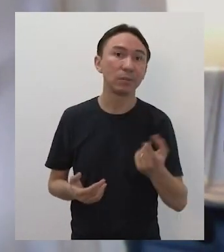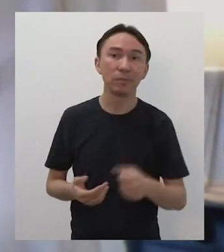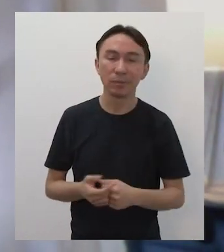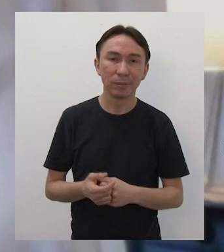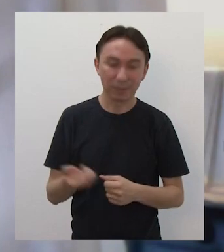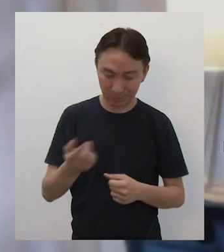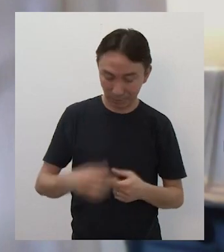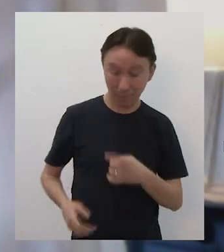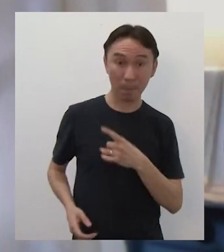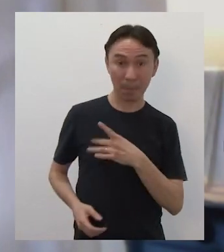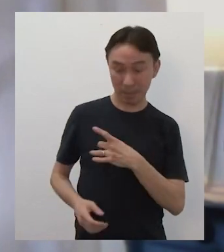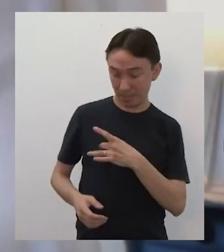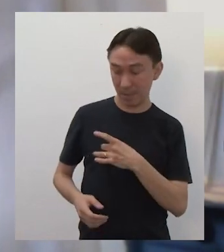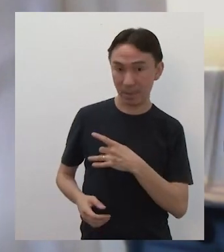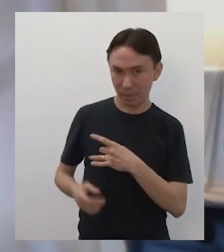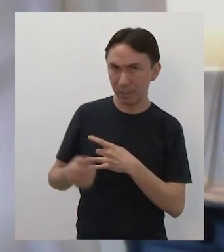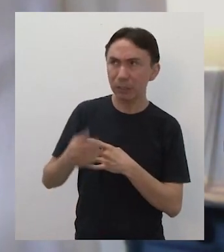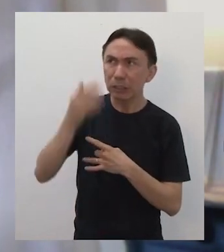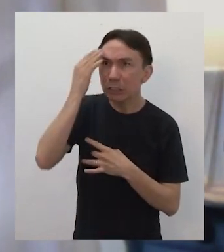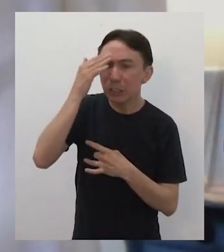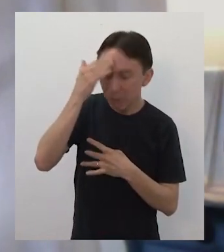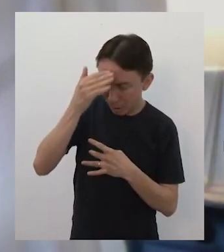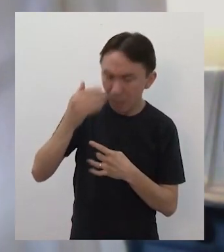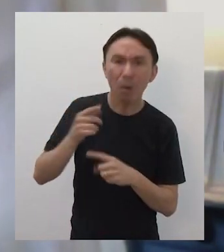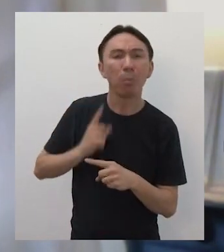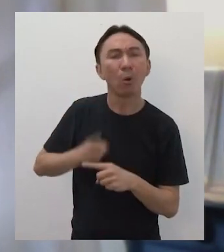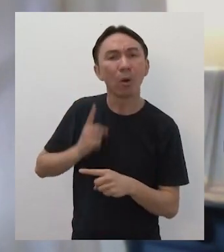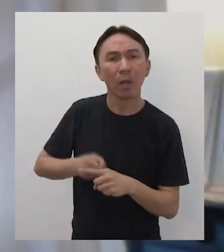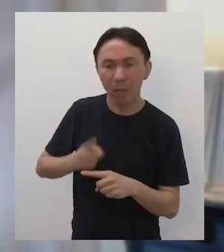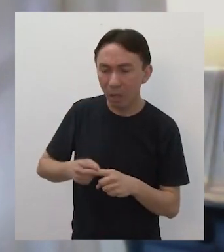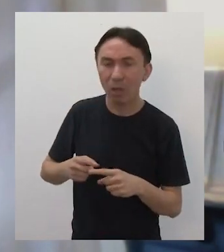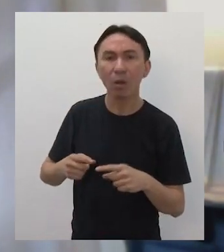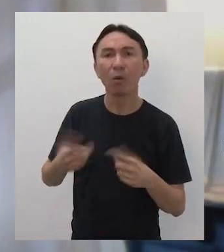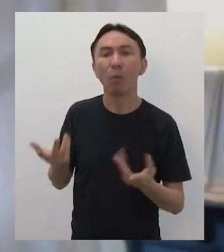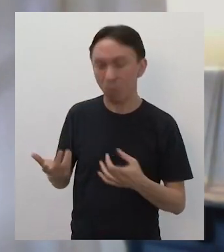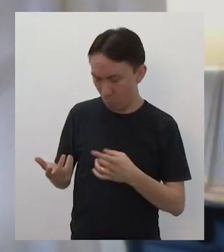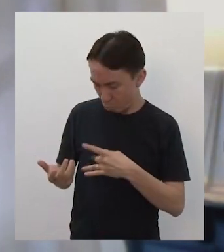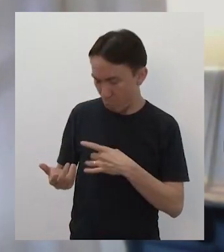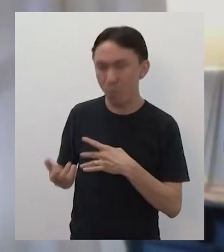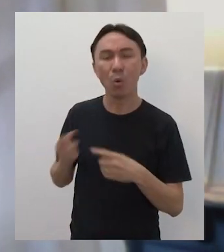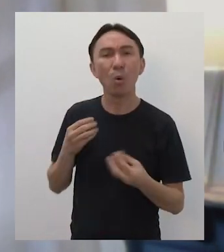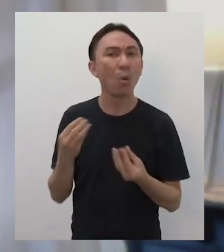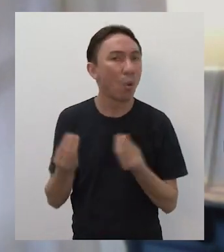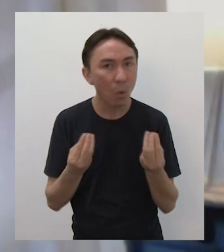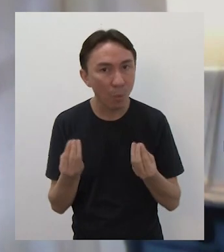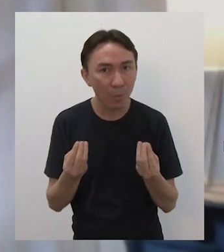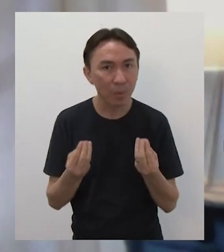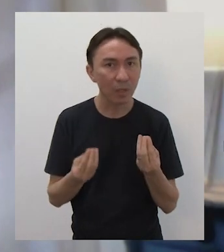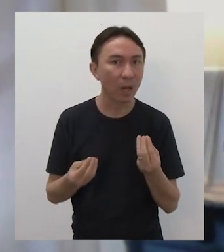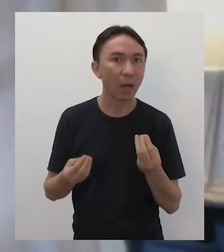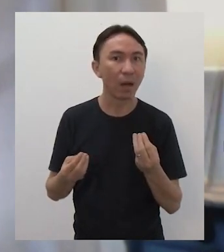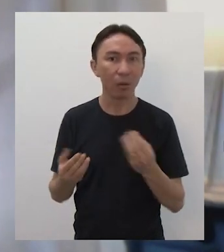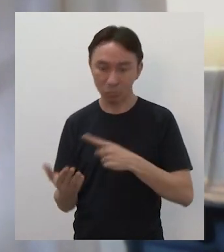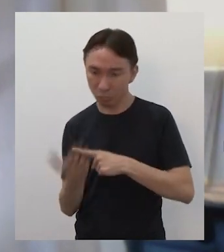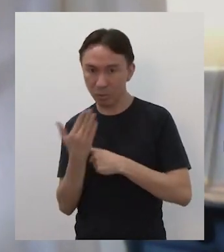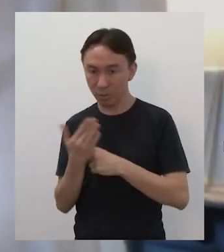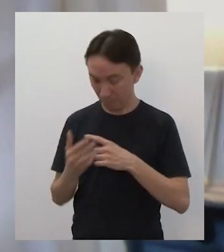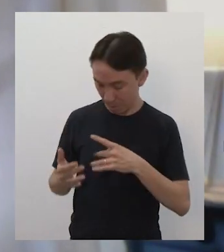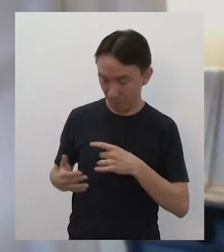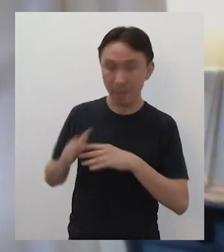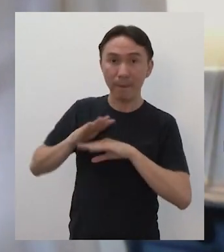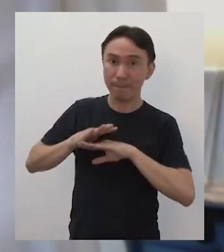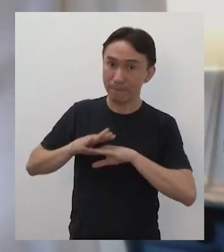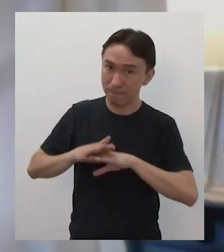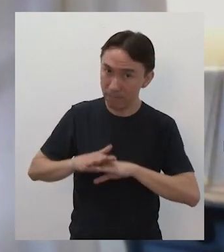nosso medo, entender de onde ele está vindo e o que a gente pode fazer para tentar amenizá-lo de alguma forma, o que pode